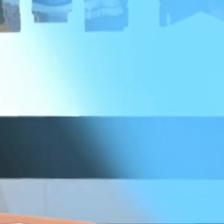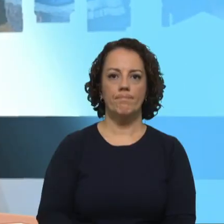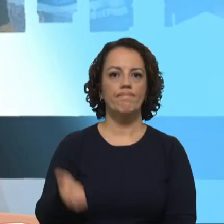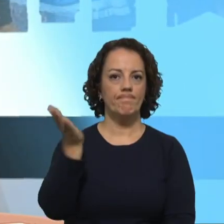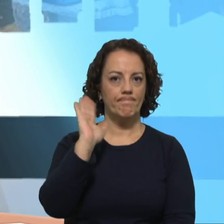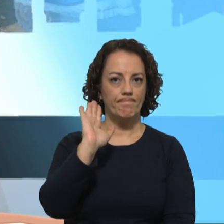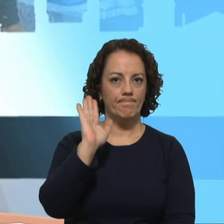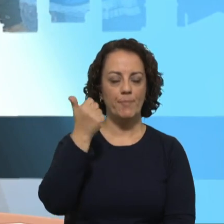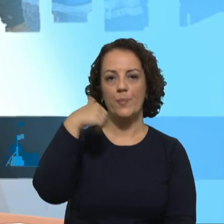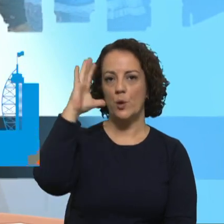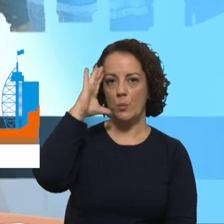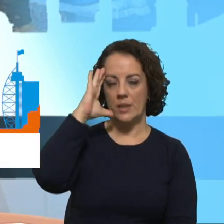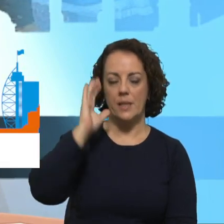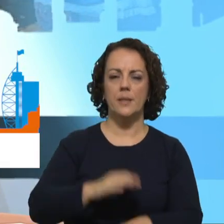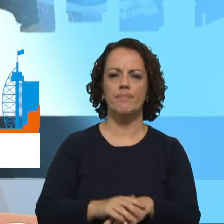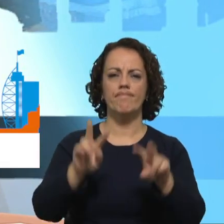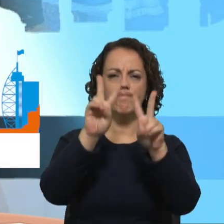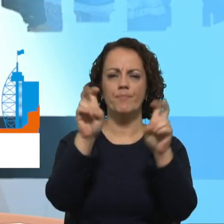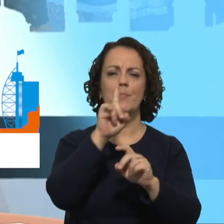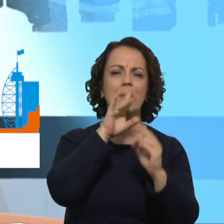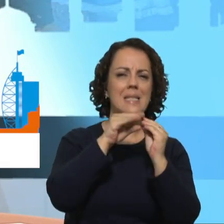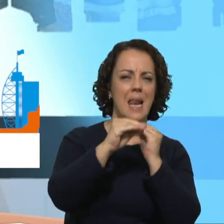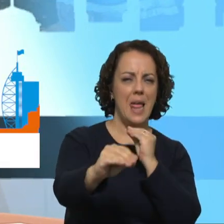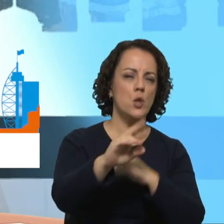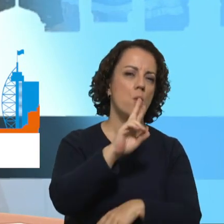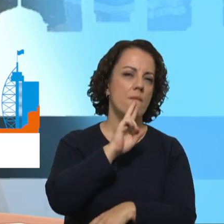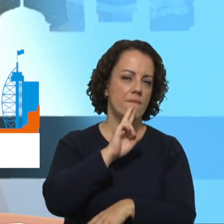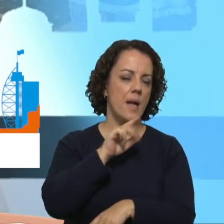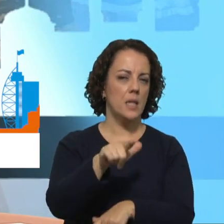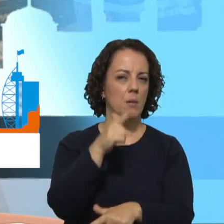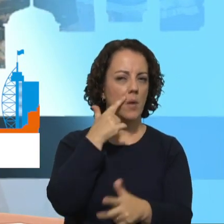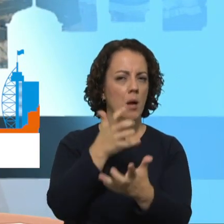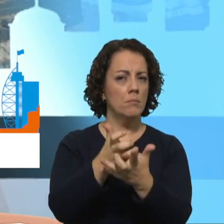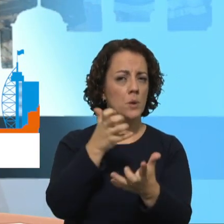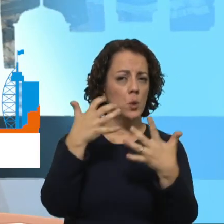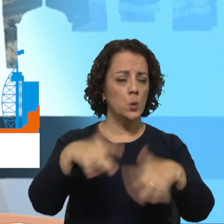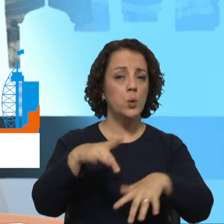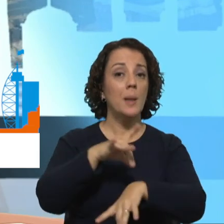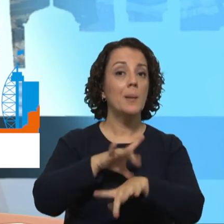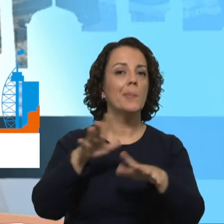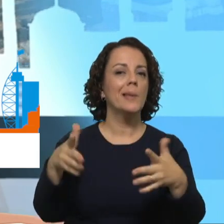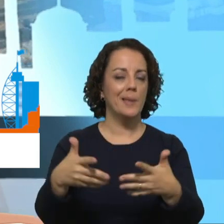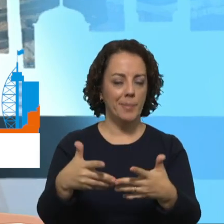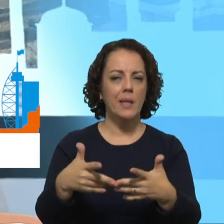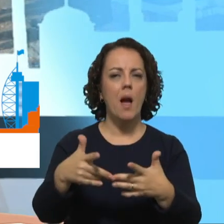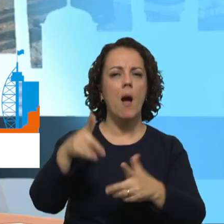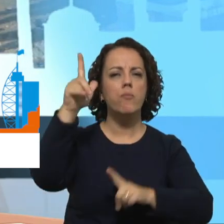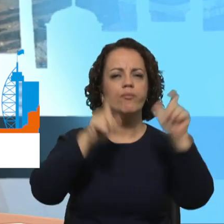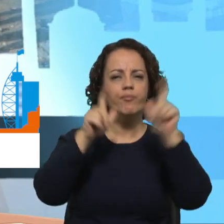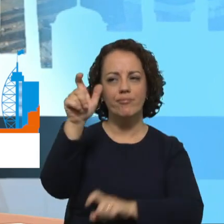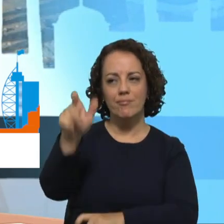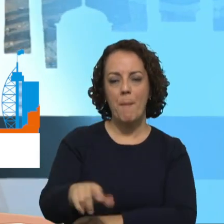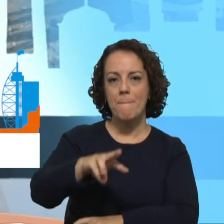Olá, boa tarde. O silêncio de Fátima, que foi uma das imagens mais fortes da pandemia, foi captado pelo fotógrafo